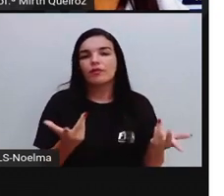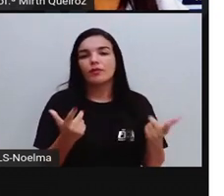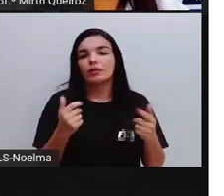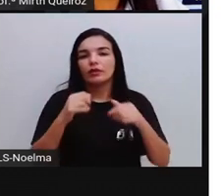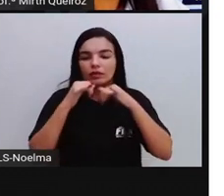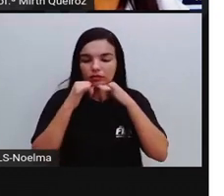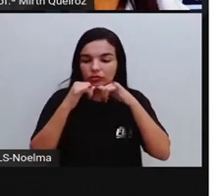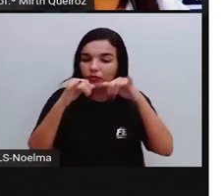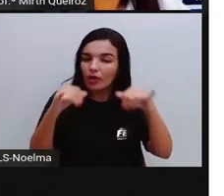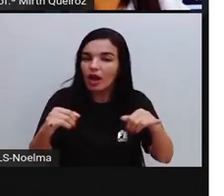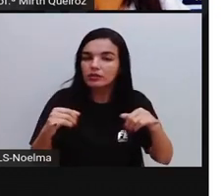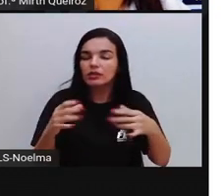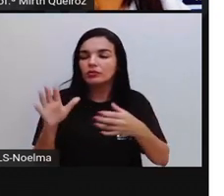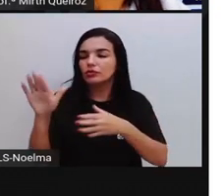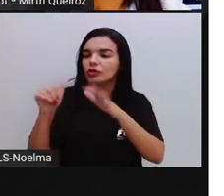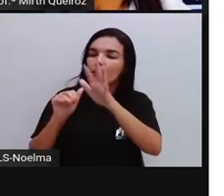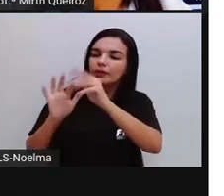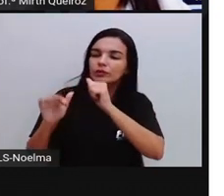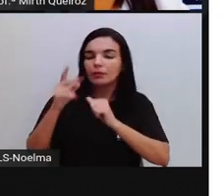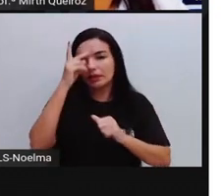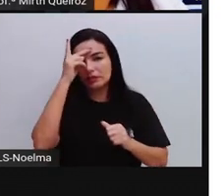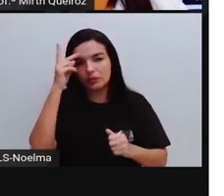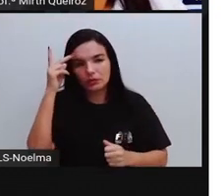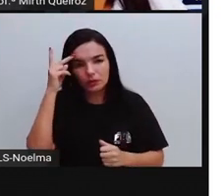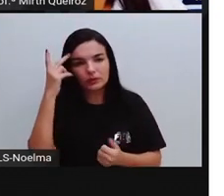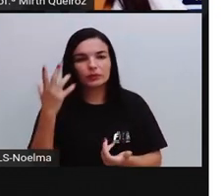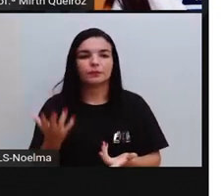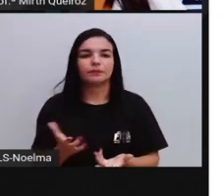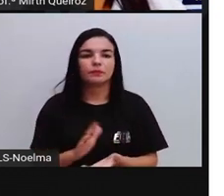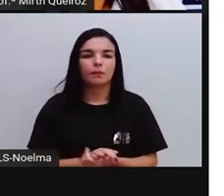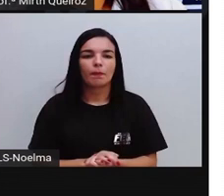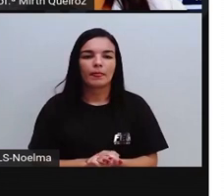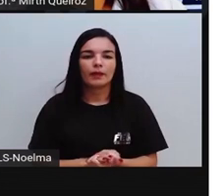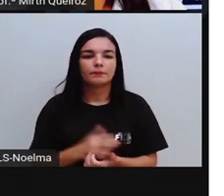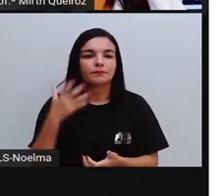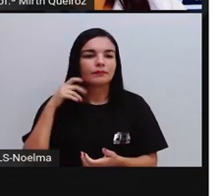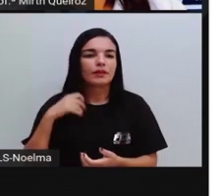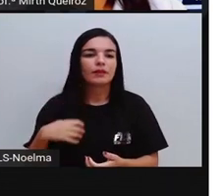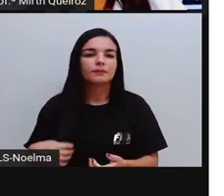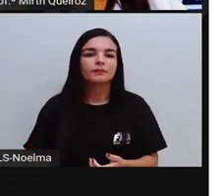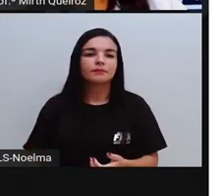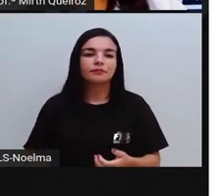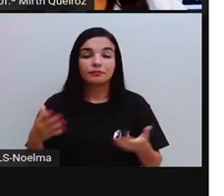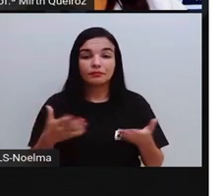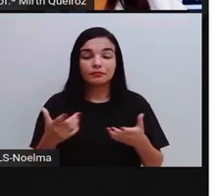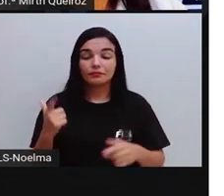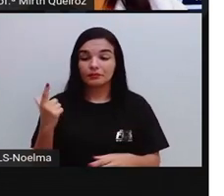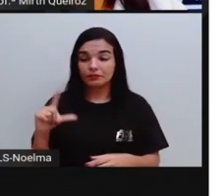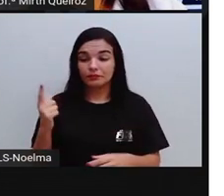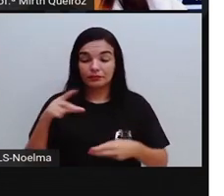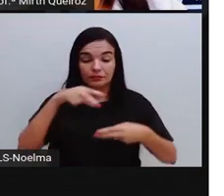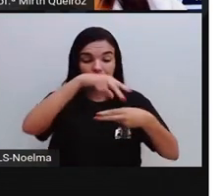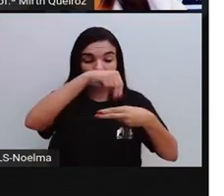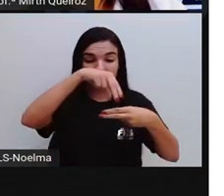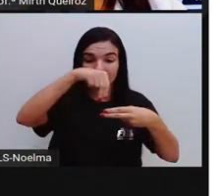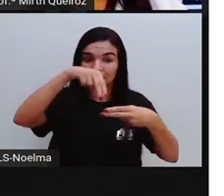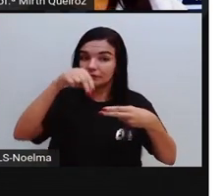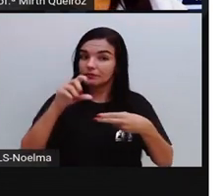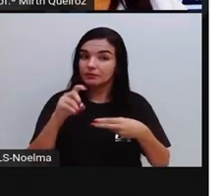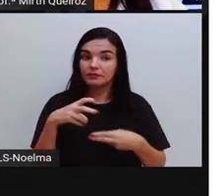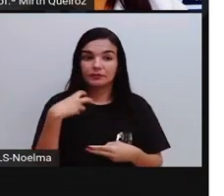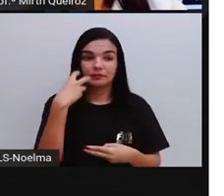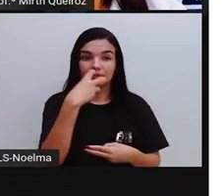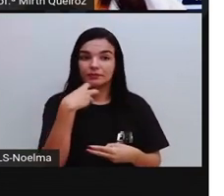de atrair as pessoas, né? E a literatura de cordel hoje ela não é somente na forma